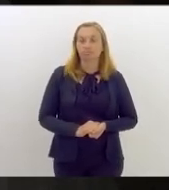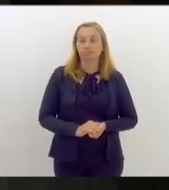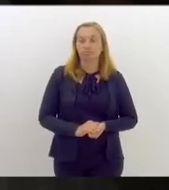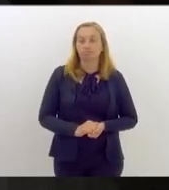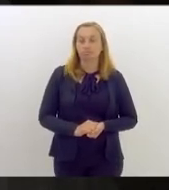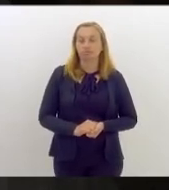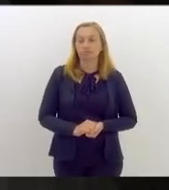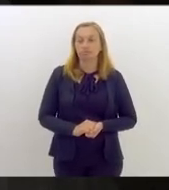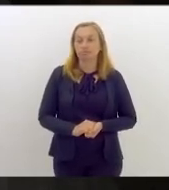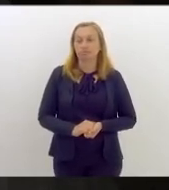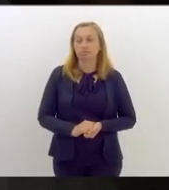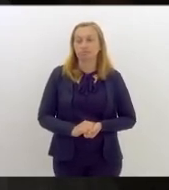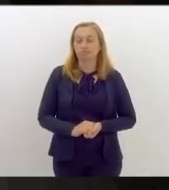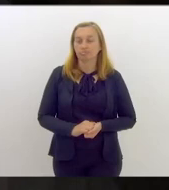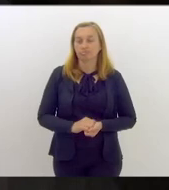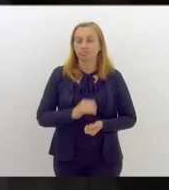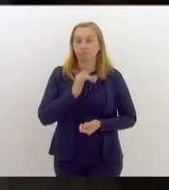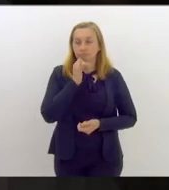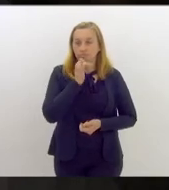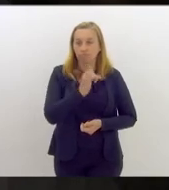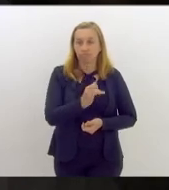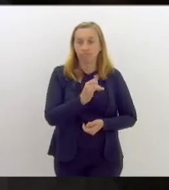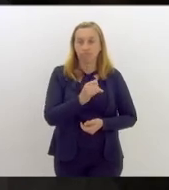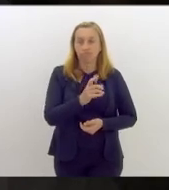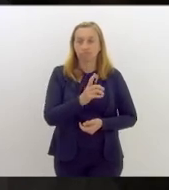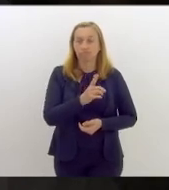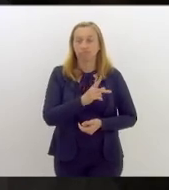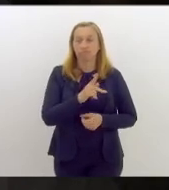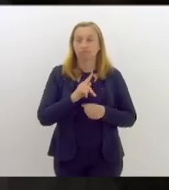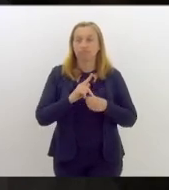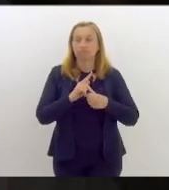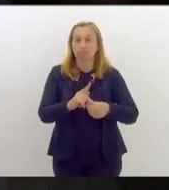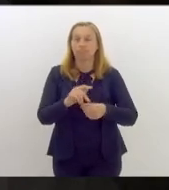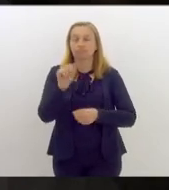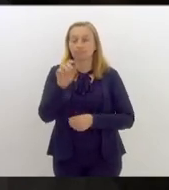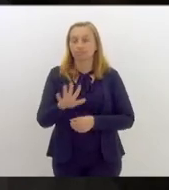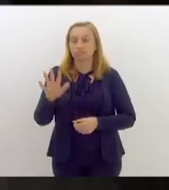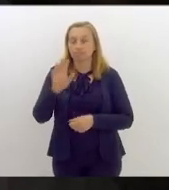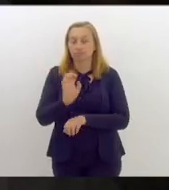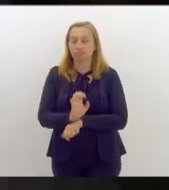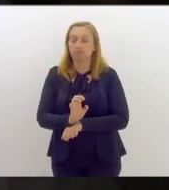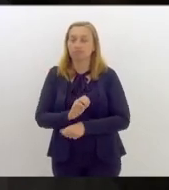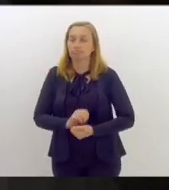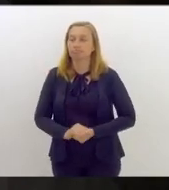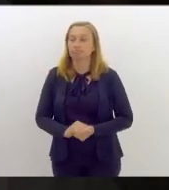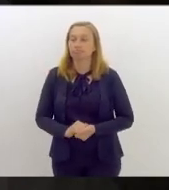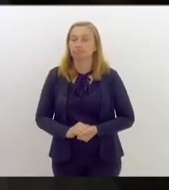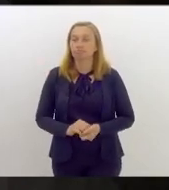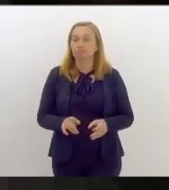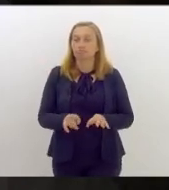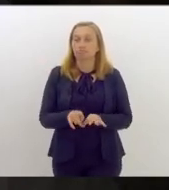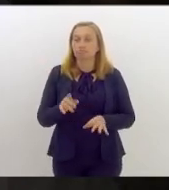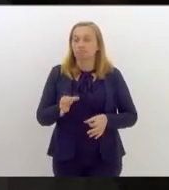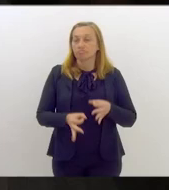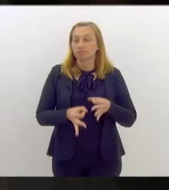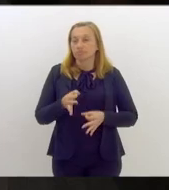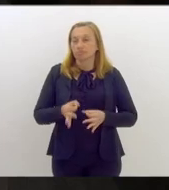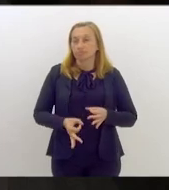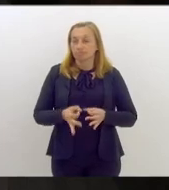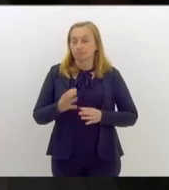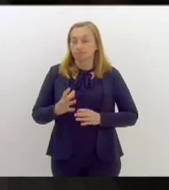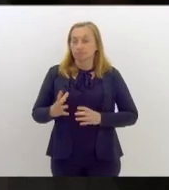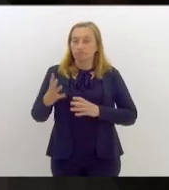preventivamente a Procuradoria-Geral do Estado, e o Tribunal de Contas do